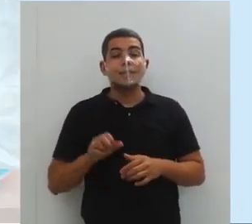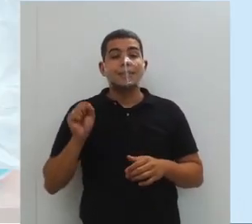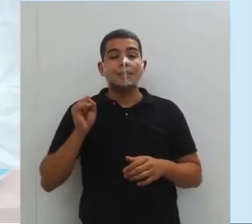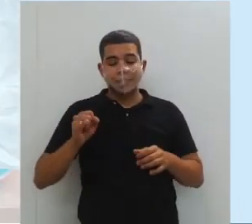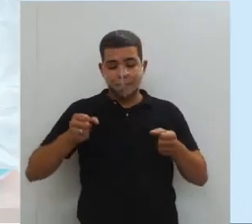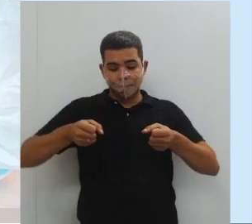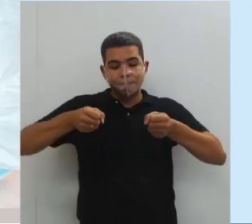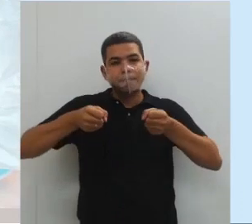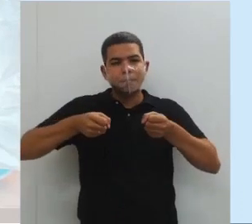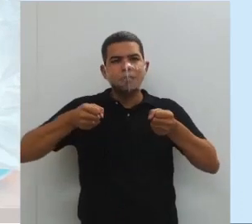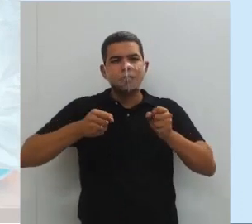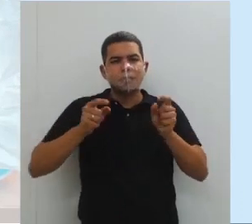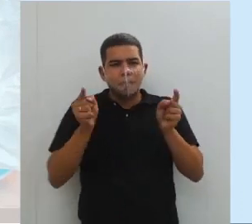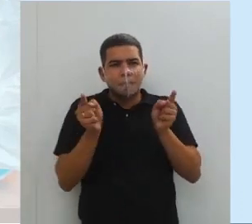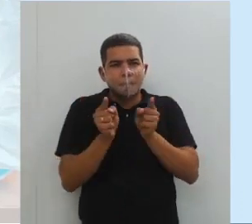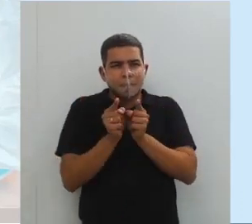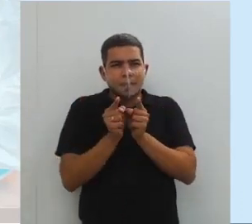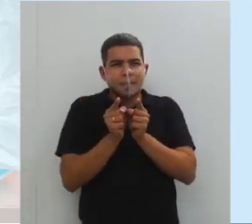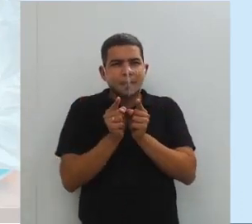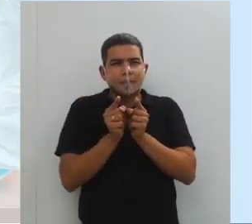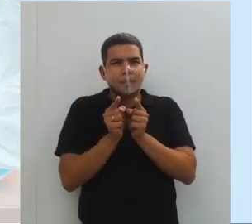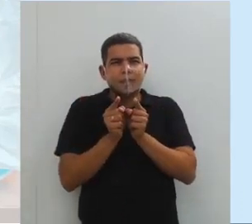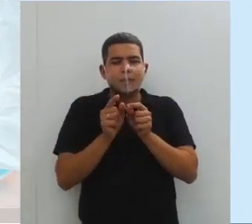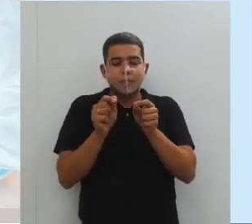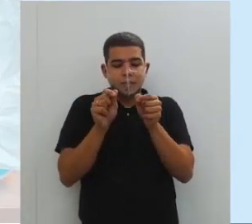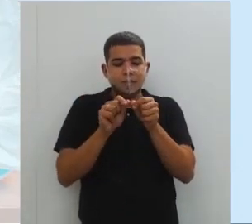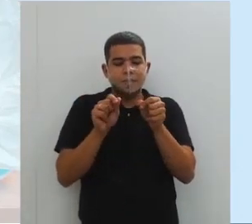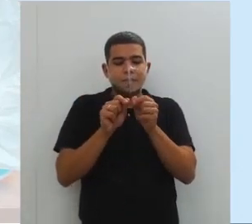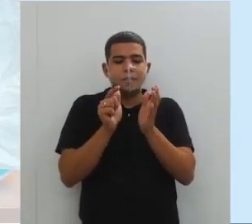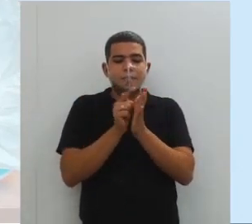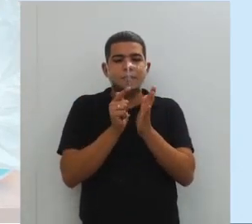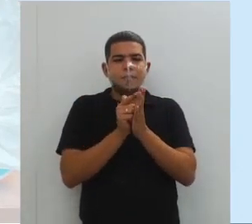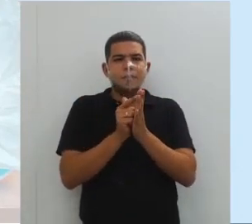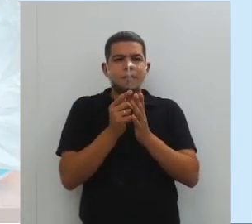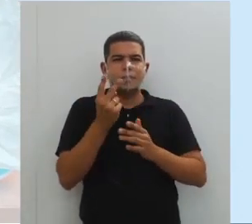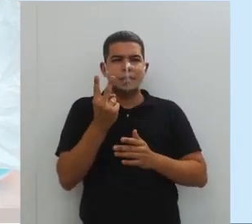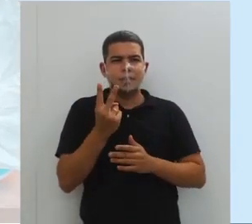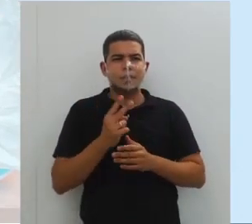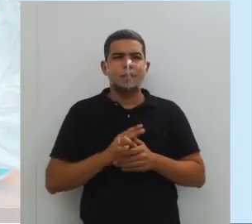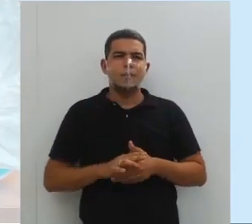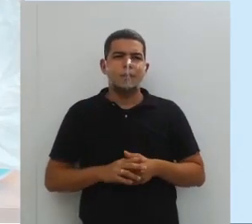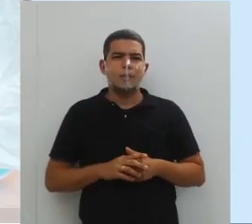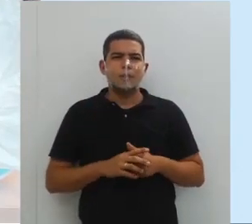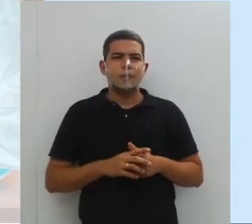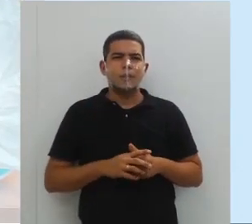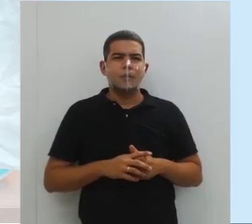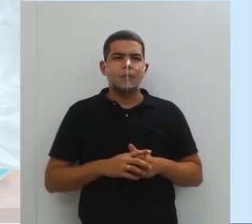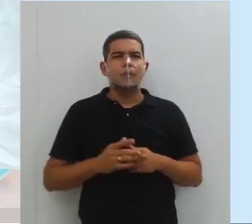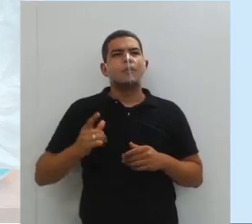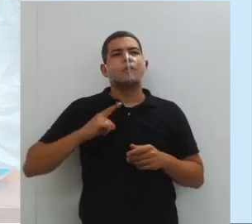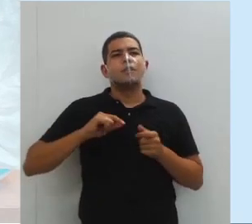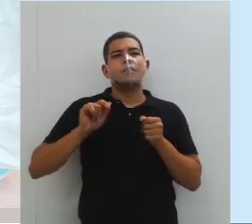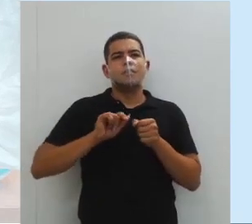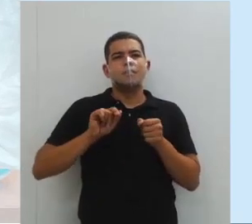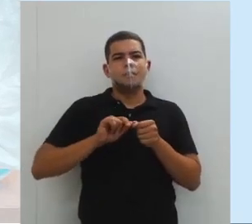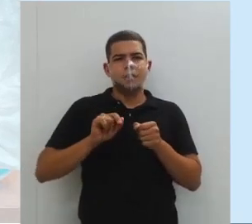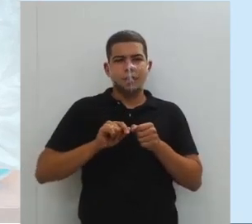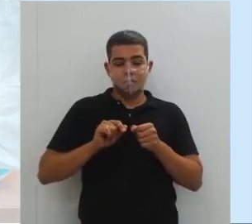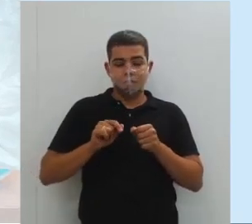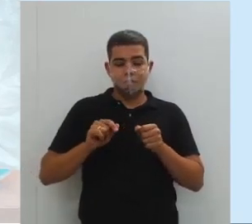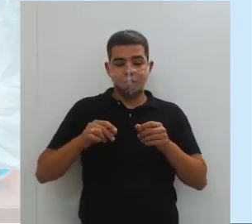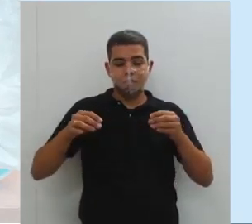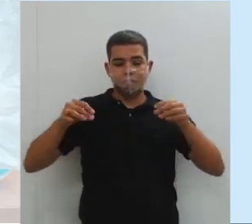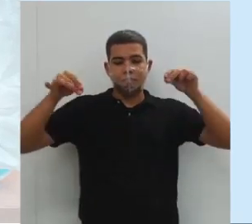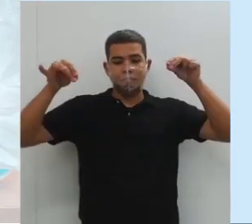for pequenininha, vocês vão fazer isso com 2 folhas. Eu vou utilizar a sacola um pouquinho maior, que eu